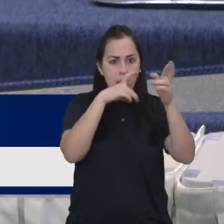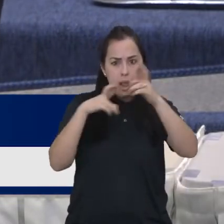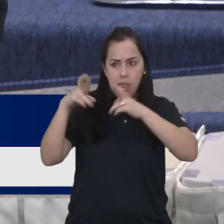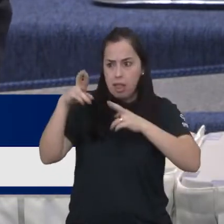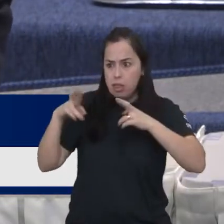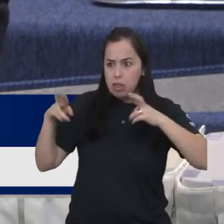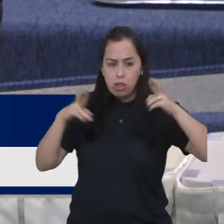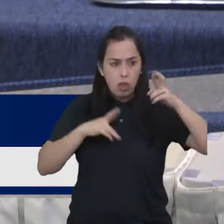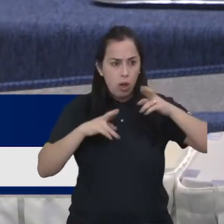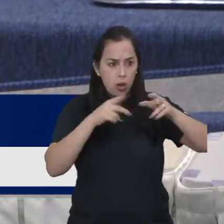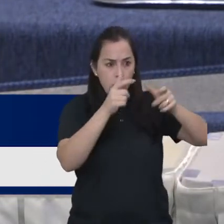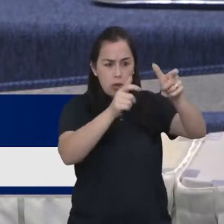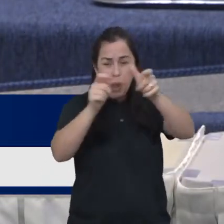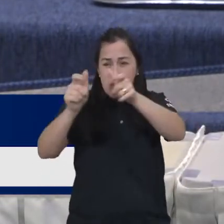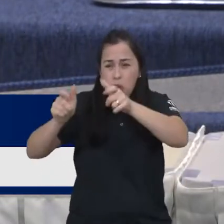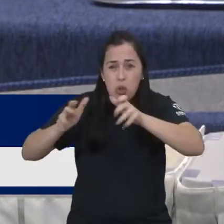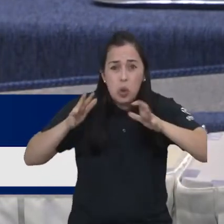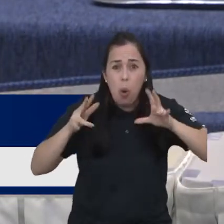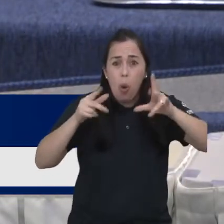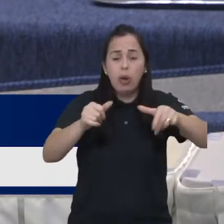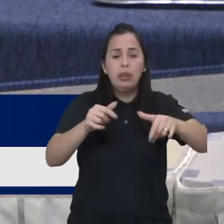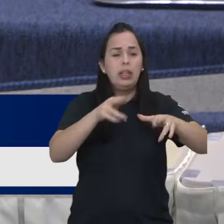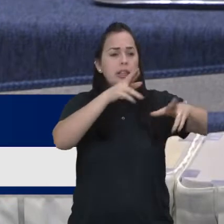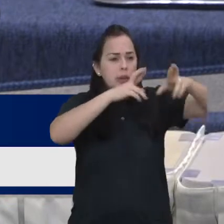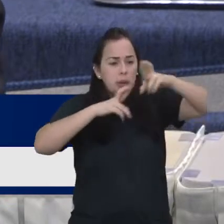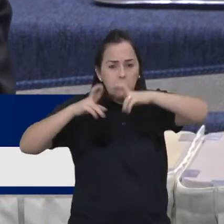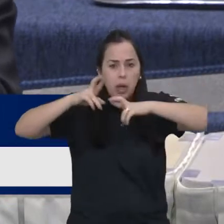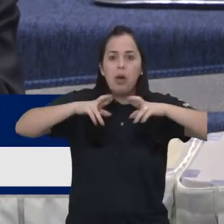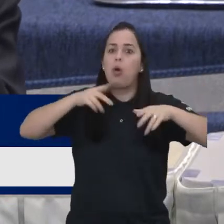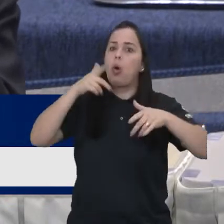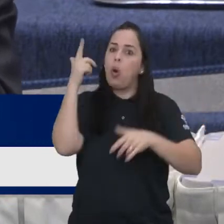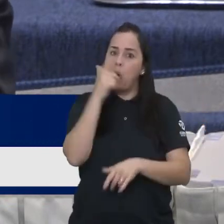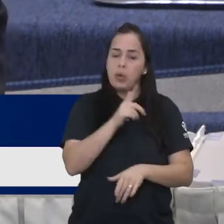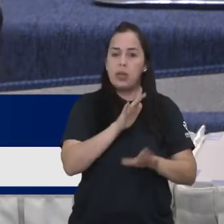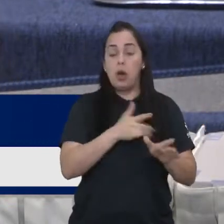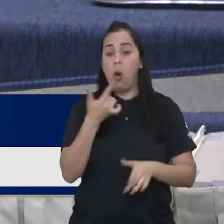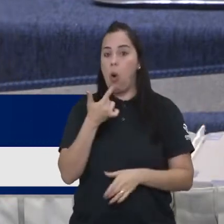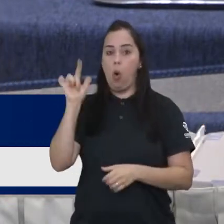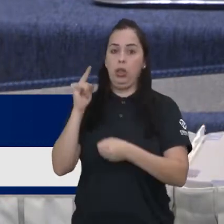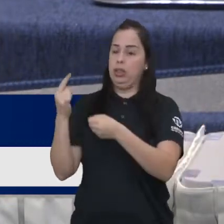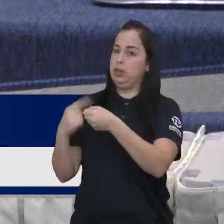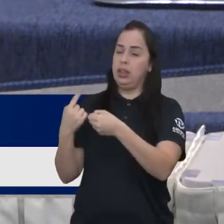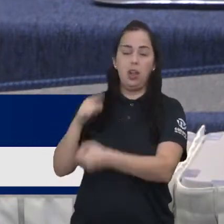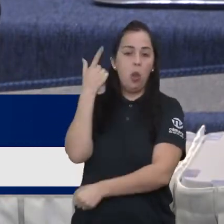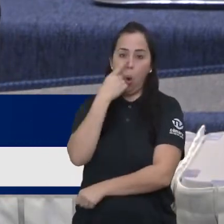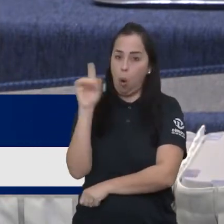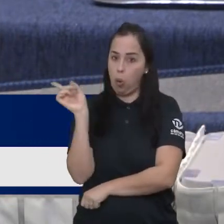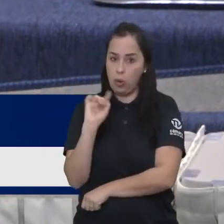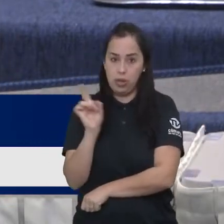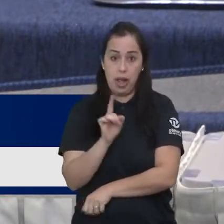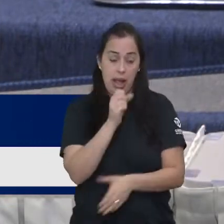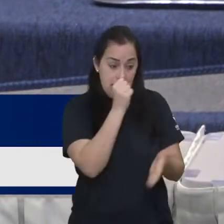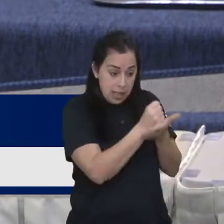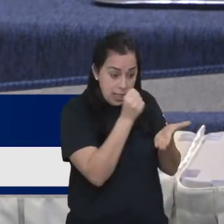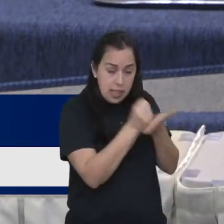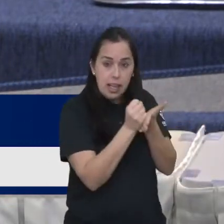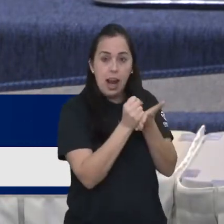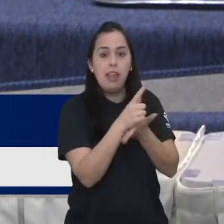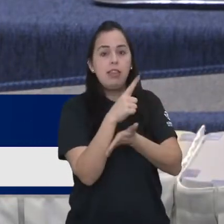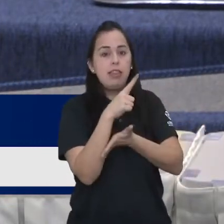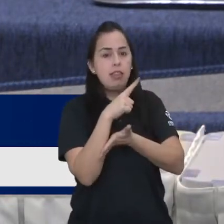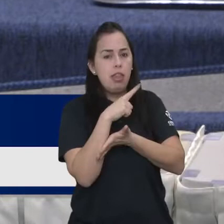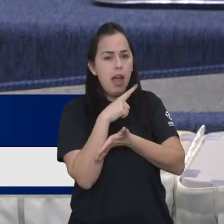é uma coisa que poucos municípios têm, o mapeamento de todo o território, a Adriana e o Hamilton são os chefes de cartório, eles têm isso, já